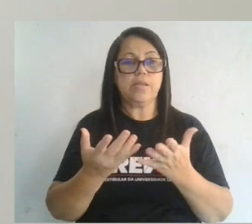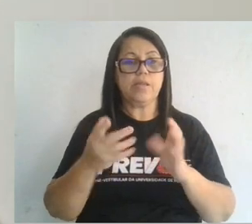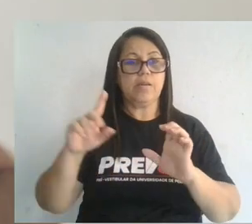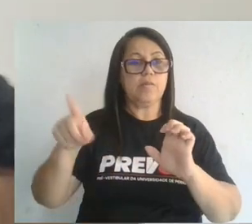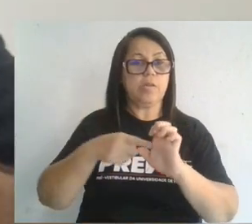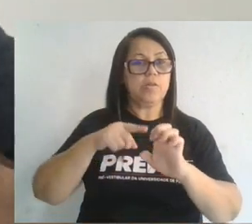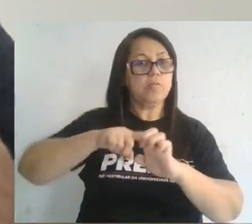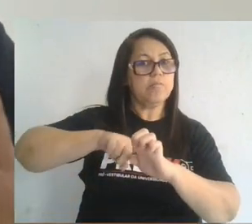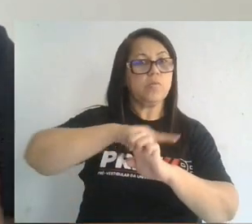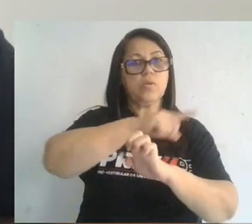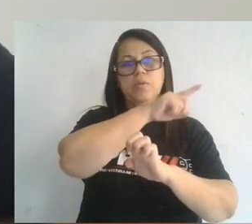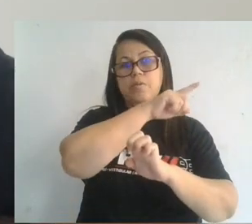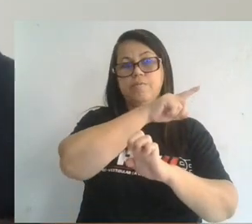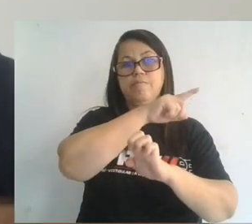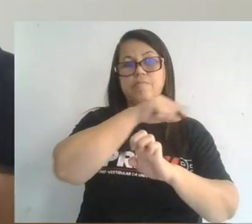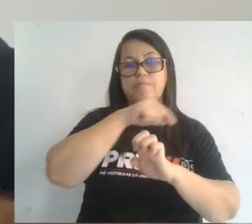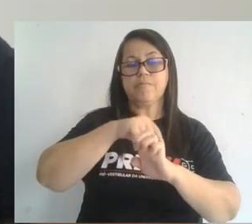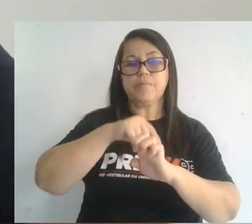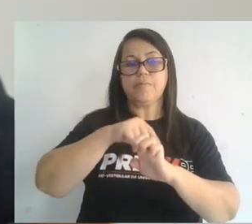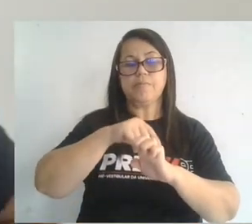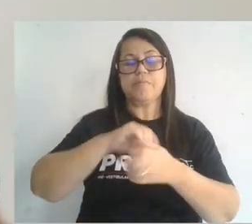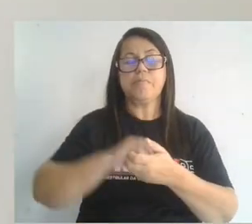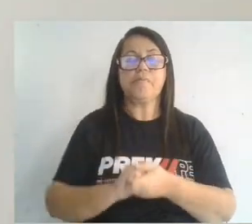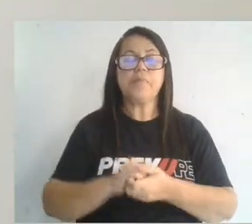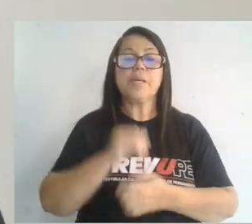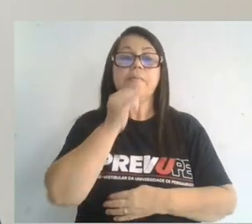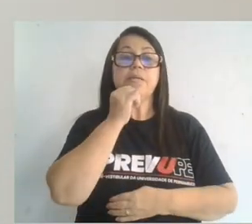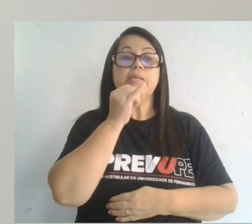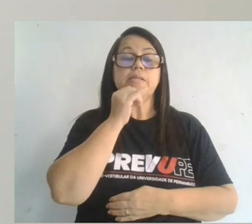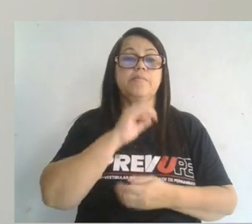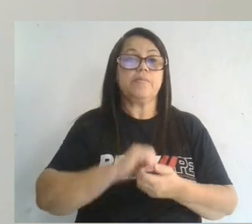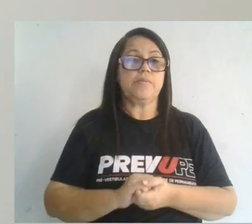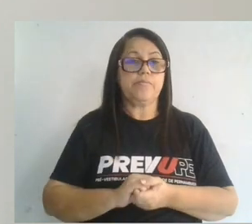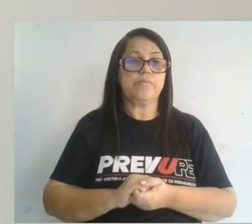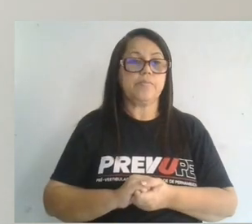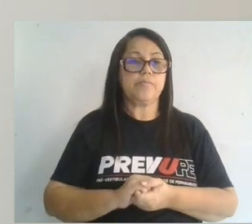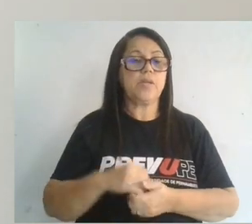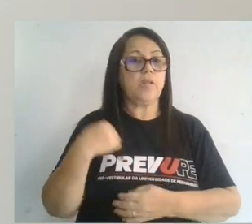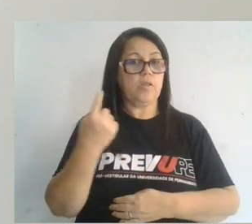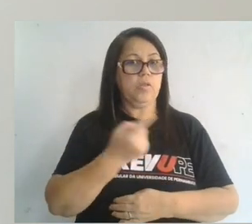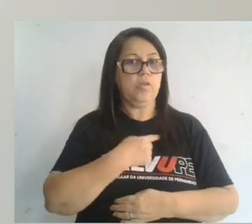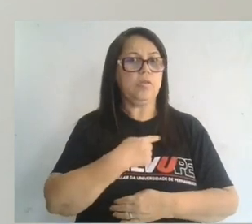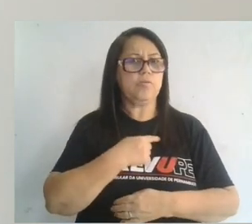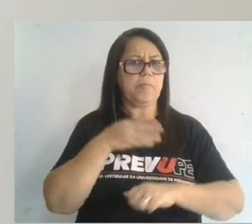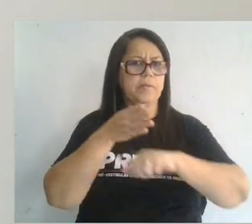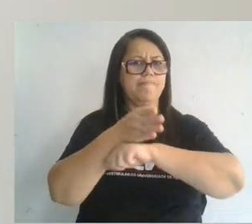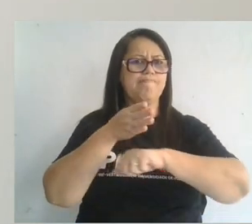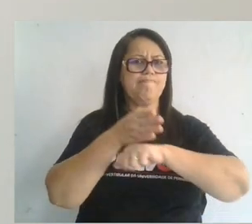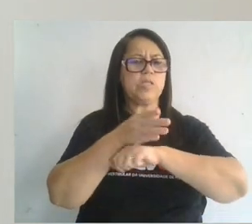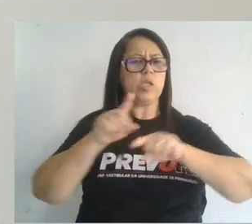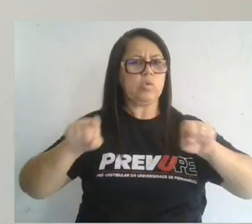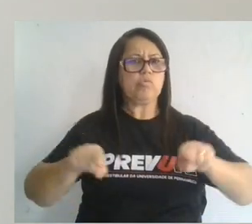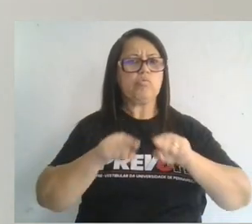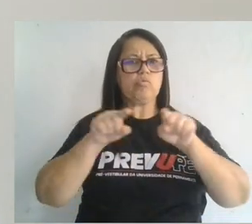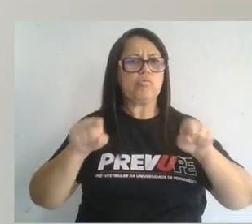usada para que algum dispositivo seja acionado. Por exemplo, se nós chegamos, quando chegamos à frente de